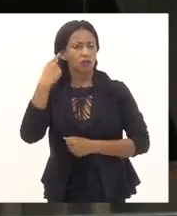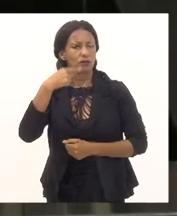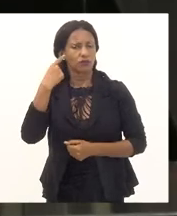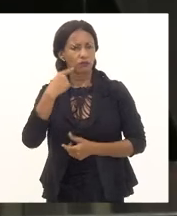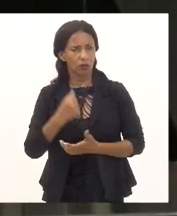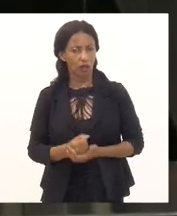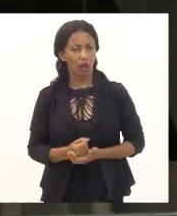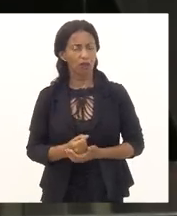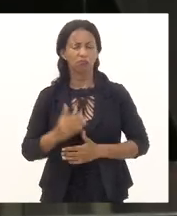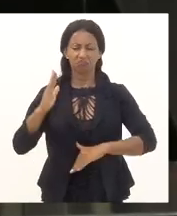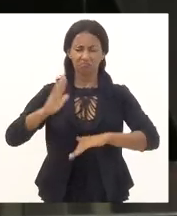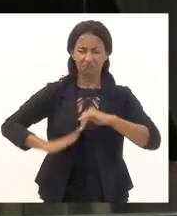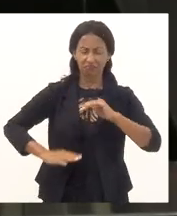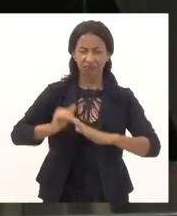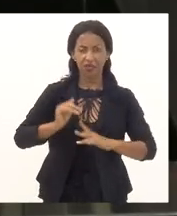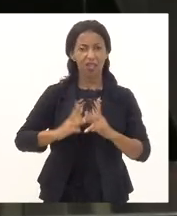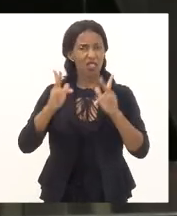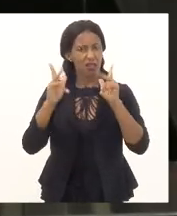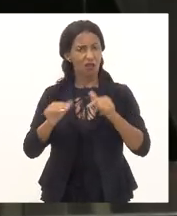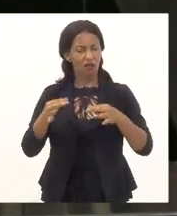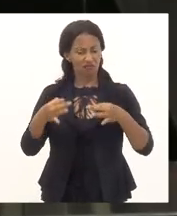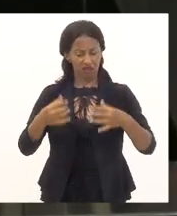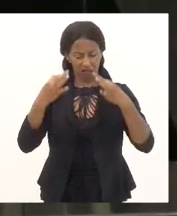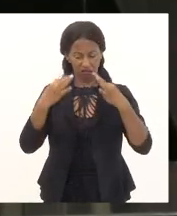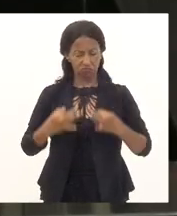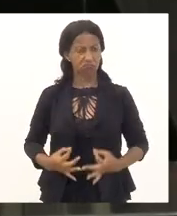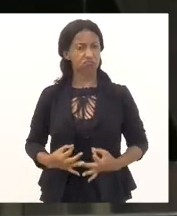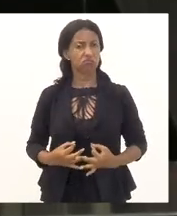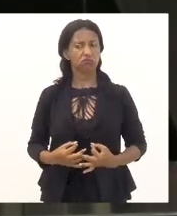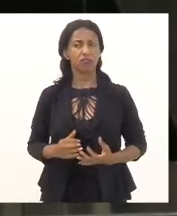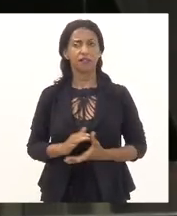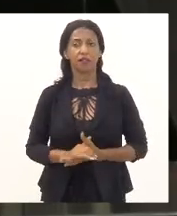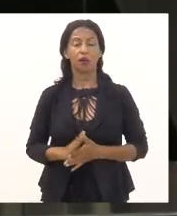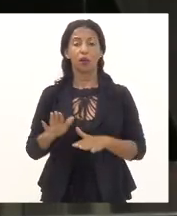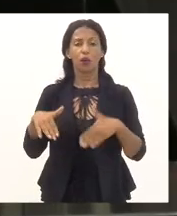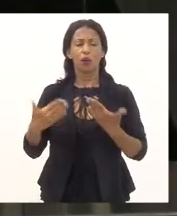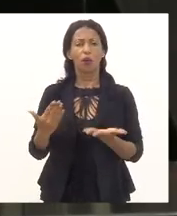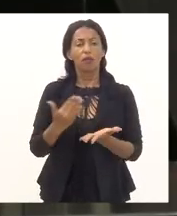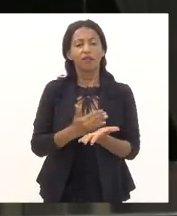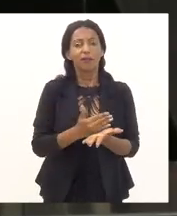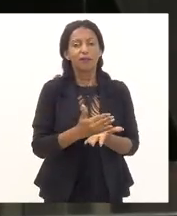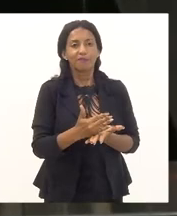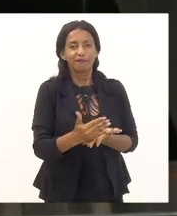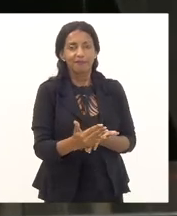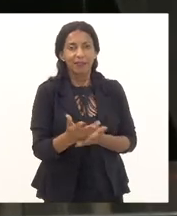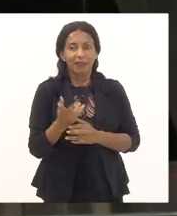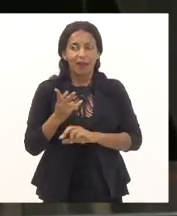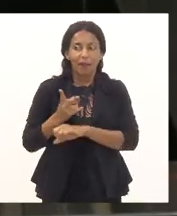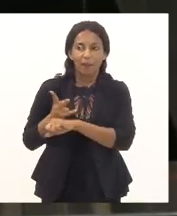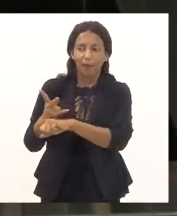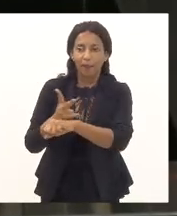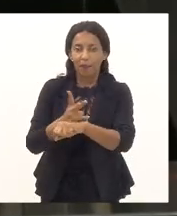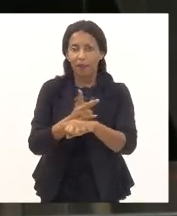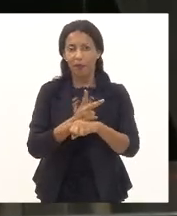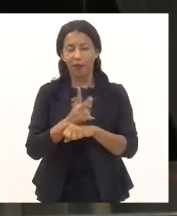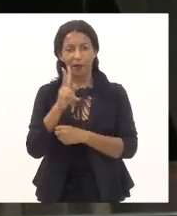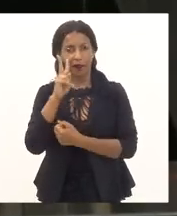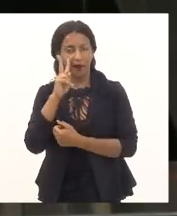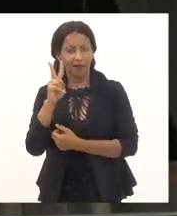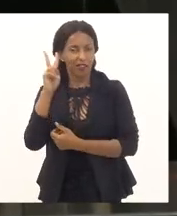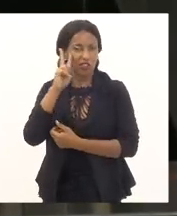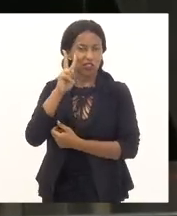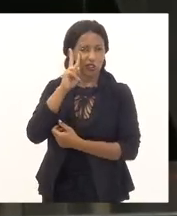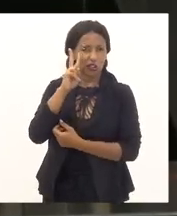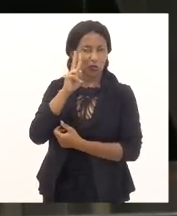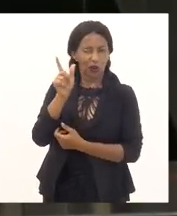advogado, muito competente, com uma vida íntegra. A gente, quando começa a procurar, né, ver a história de